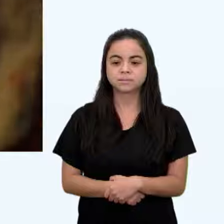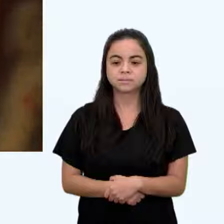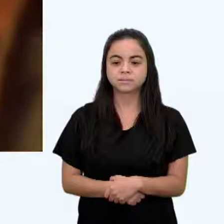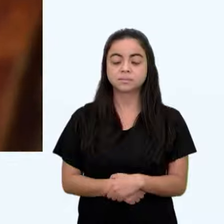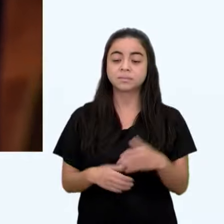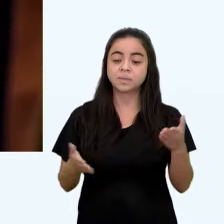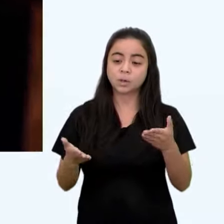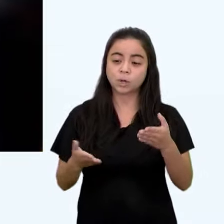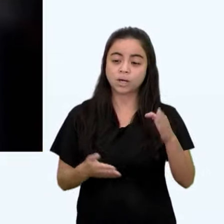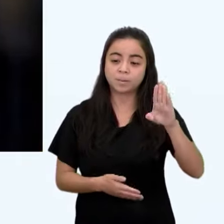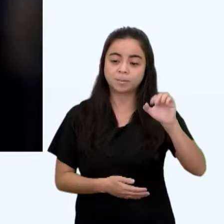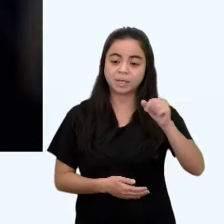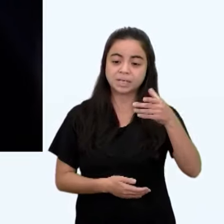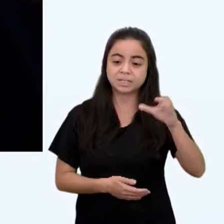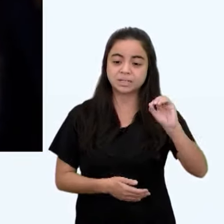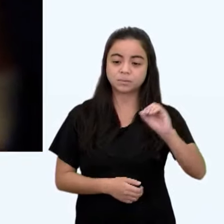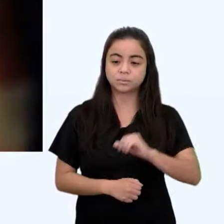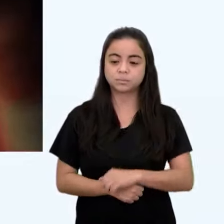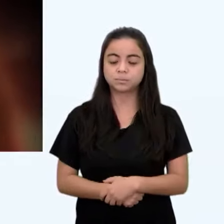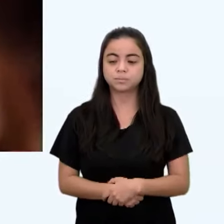vadiar. Agora um baião.